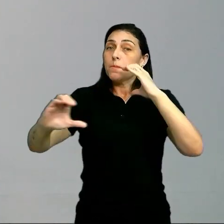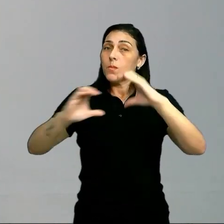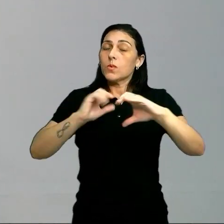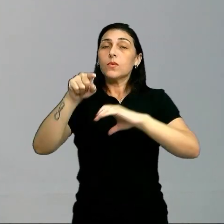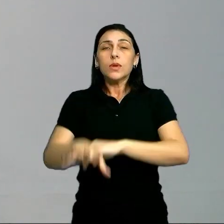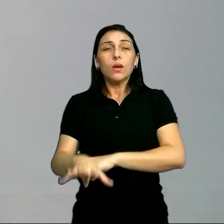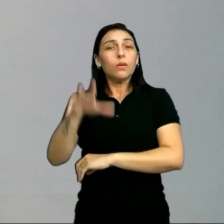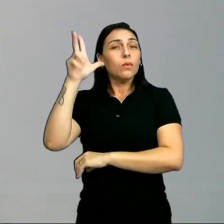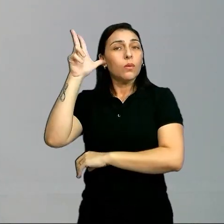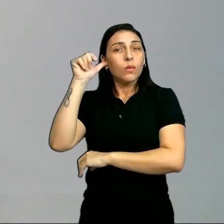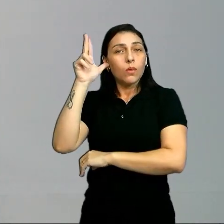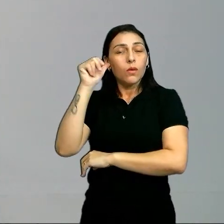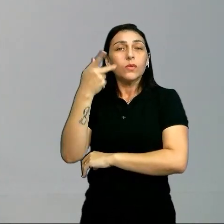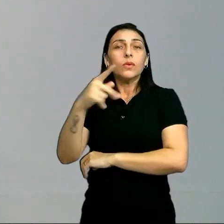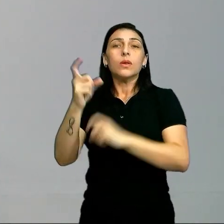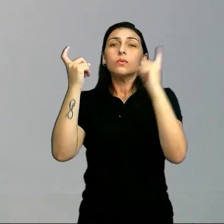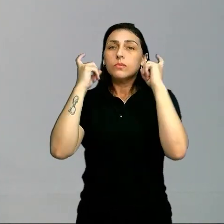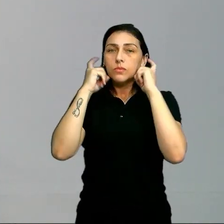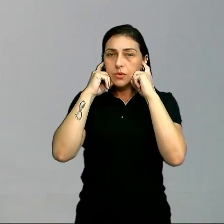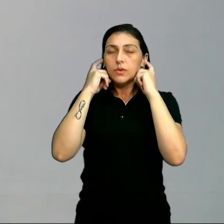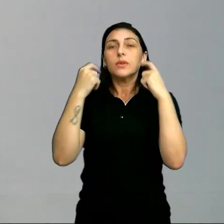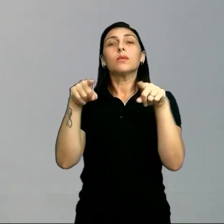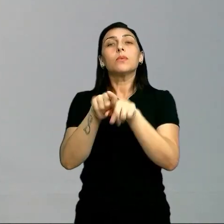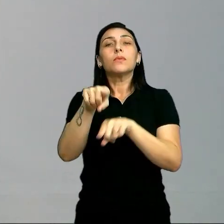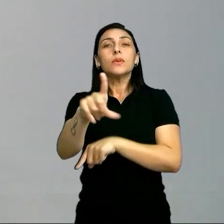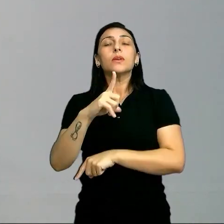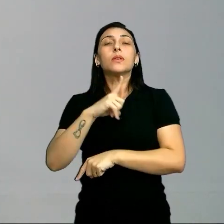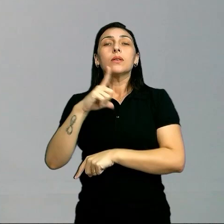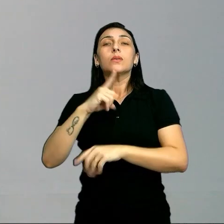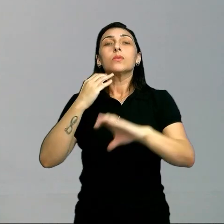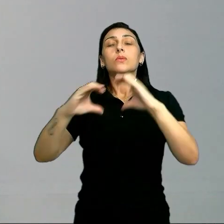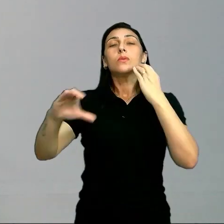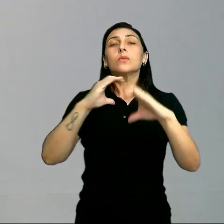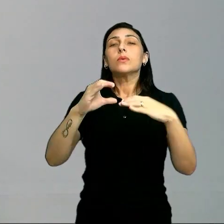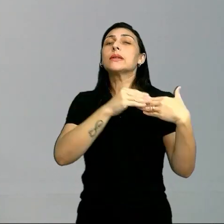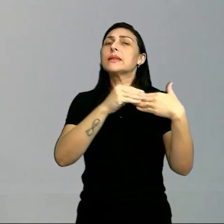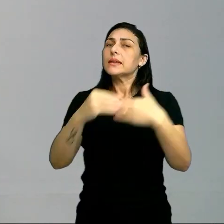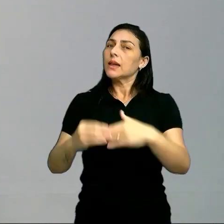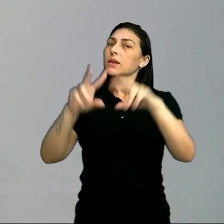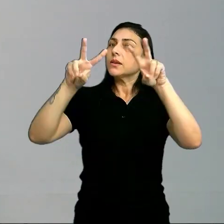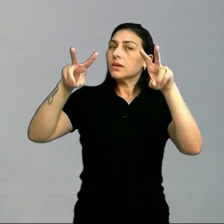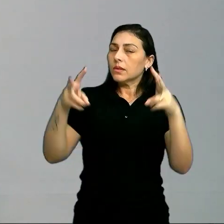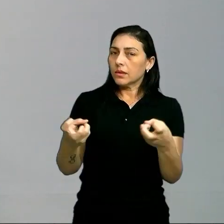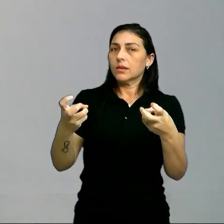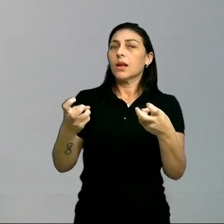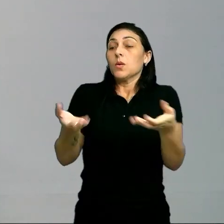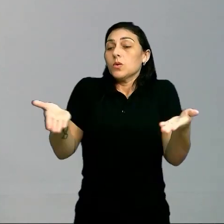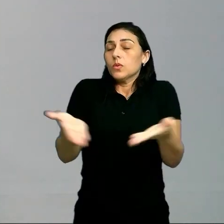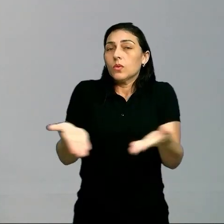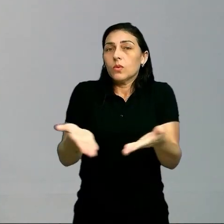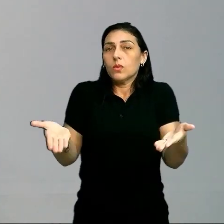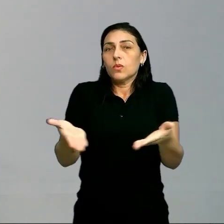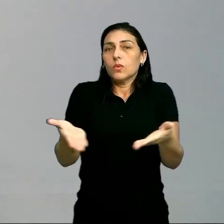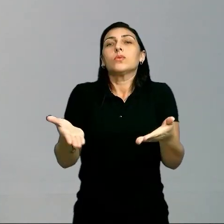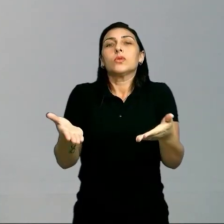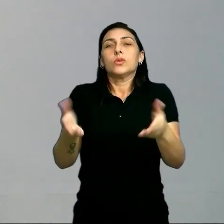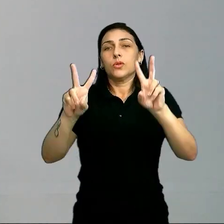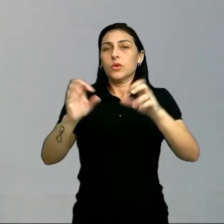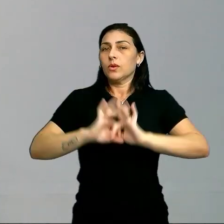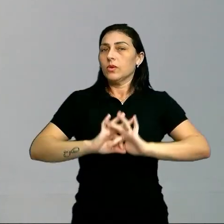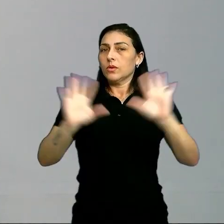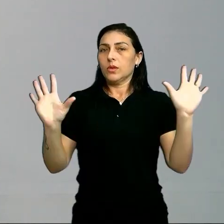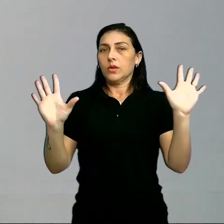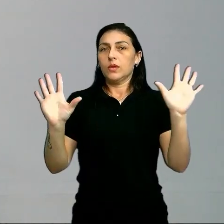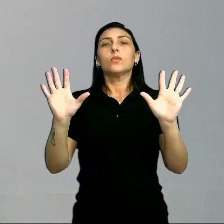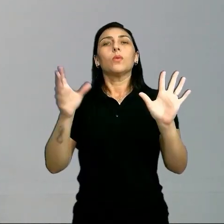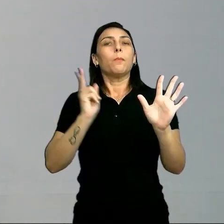você escuta no seu fone de ouvido, você escuta uma música que trata de temas da atualidade, são temáticas livres.